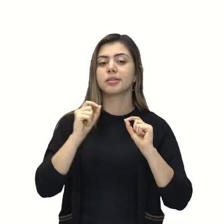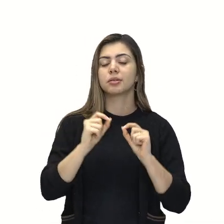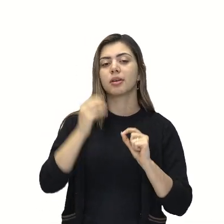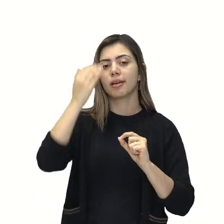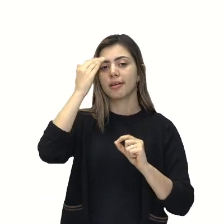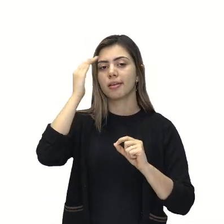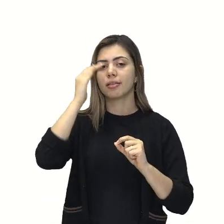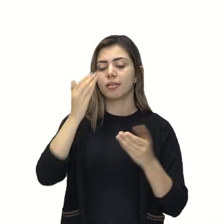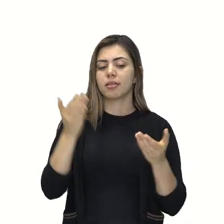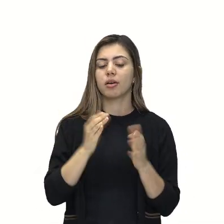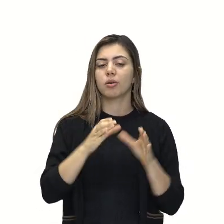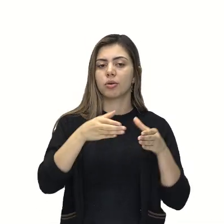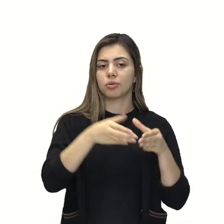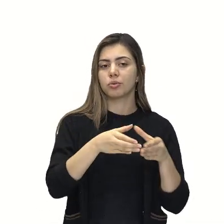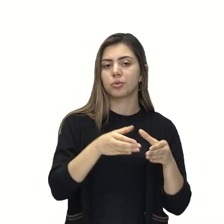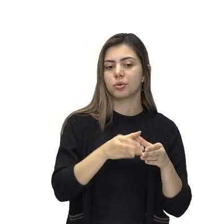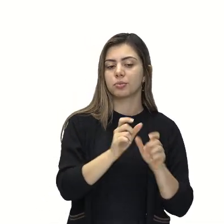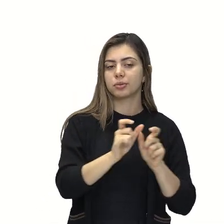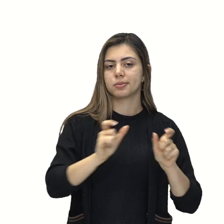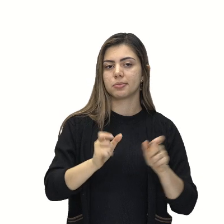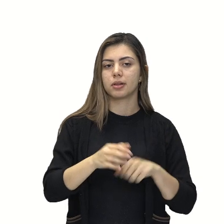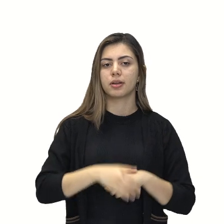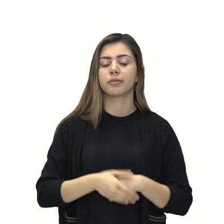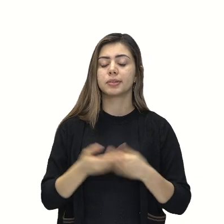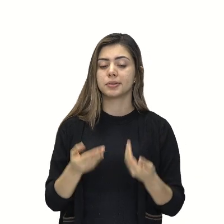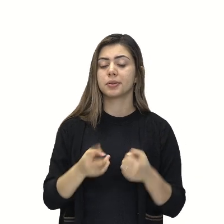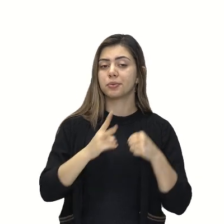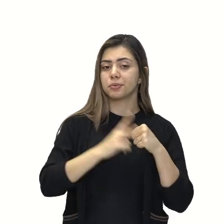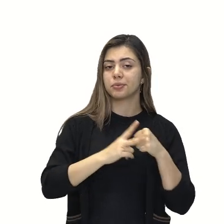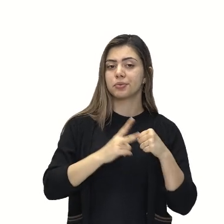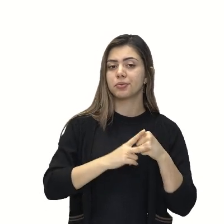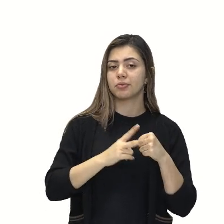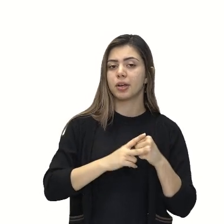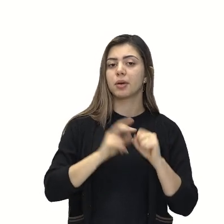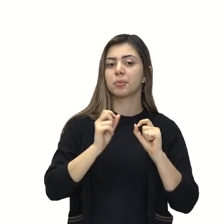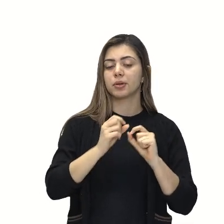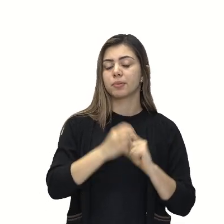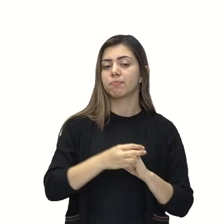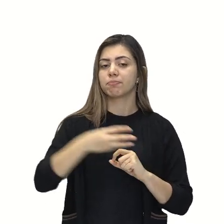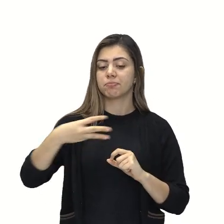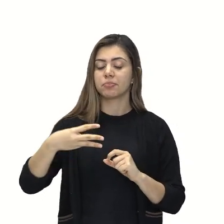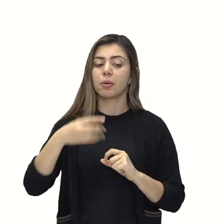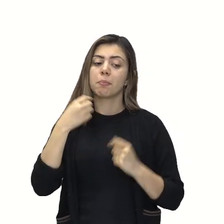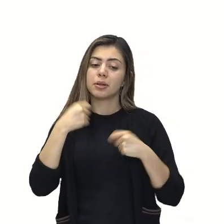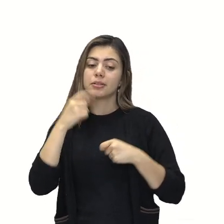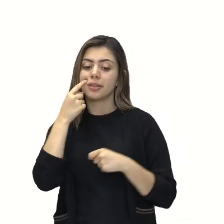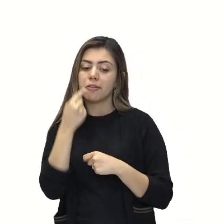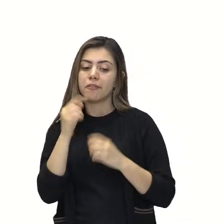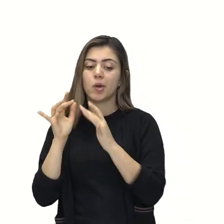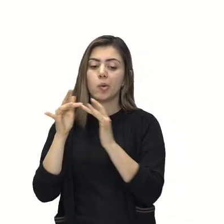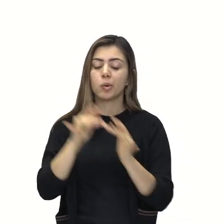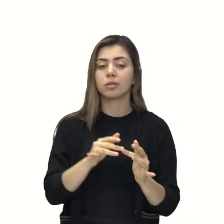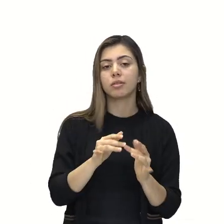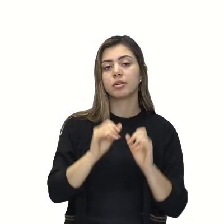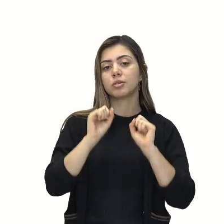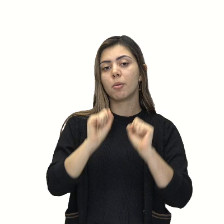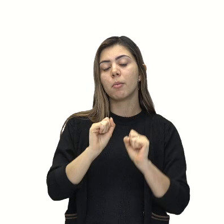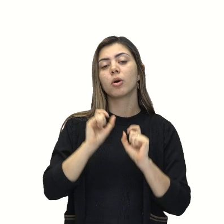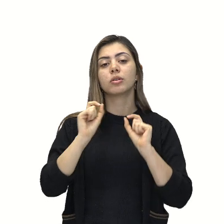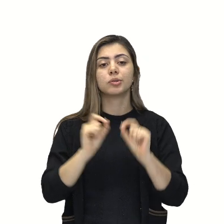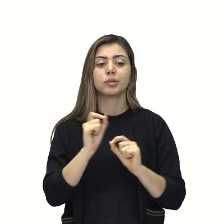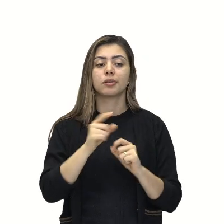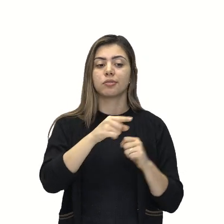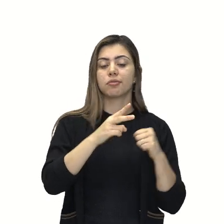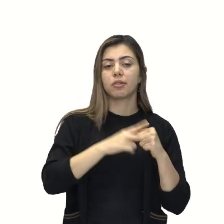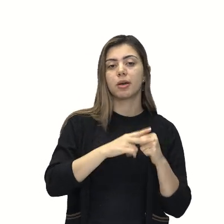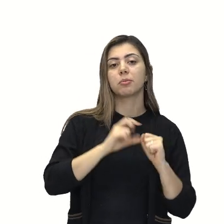de palavras. Então, o verbo, ele vai, dependendo do contexto, expressar ou